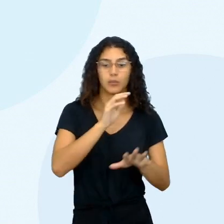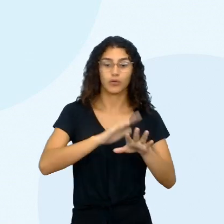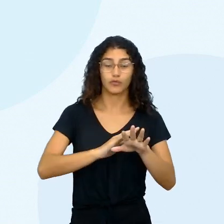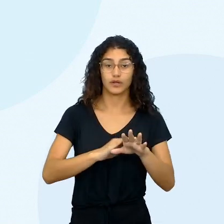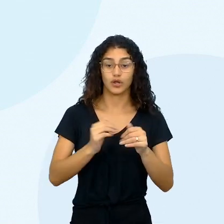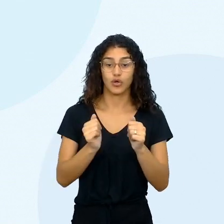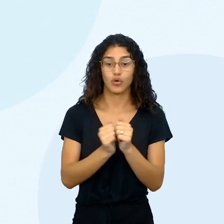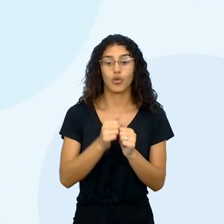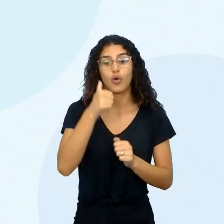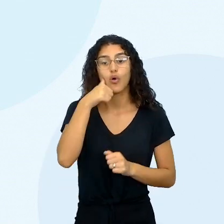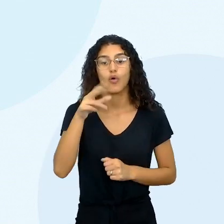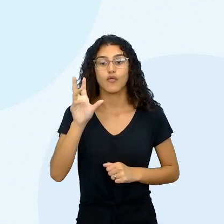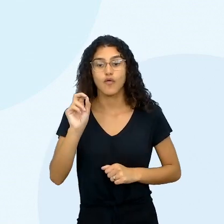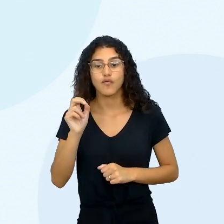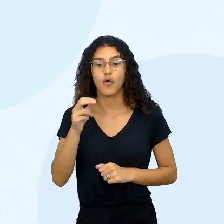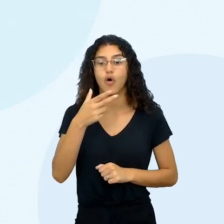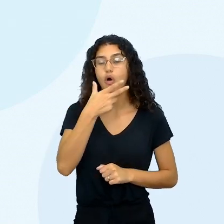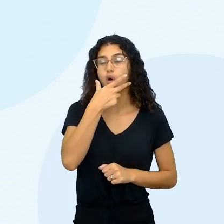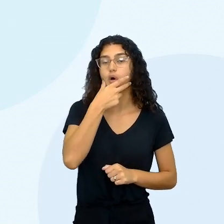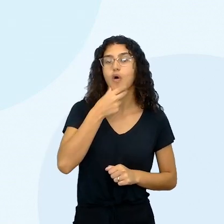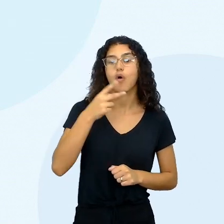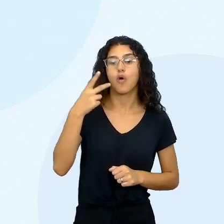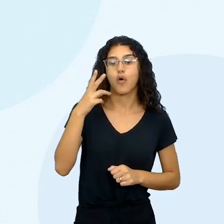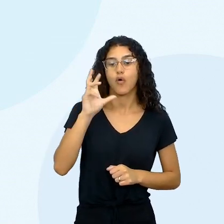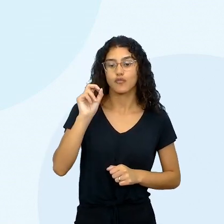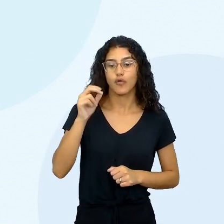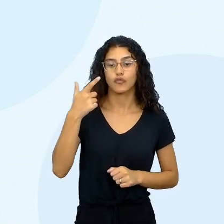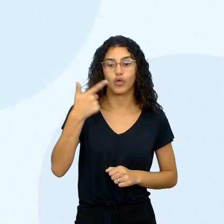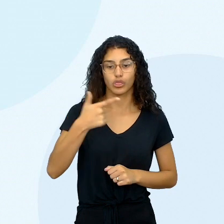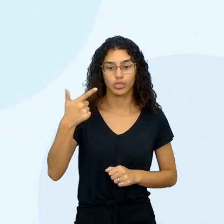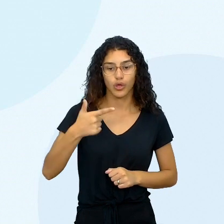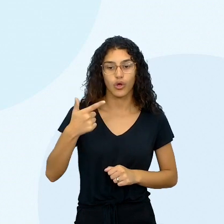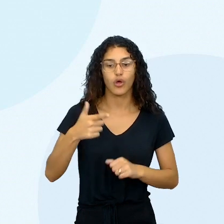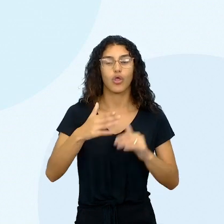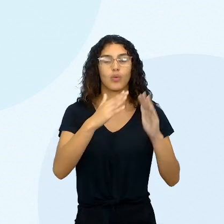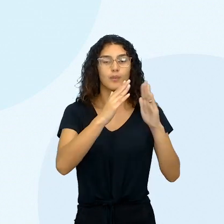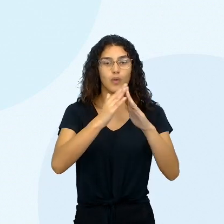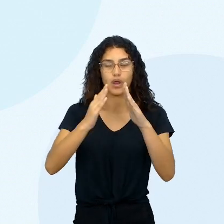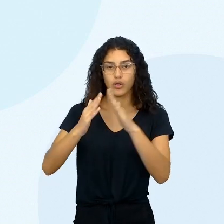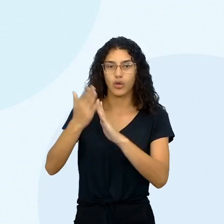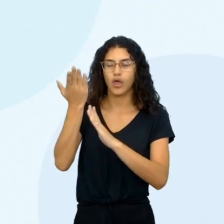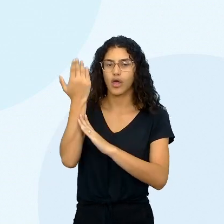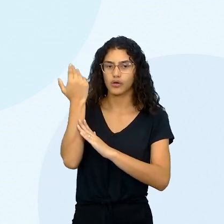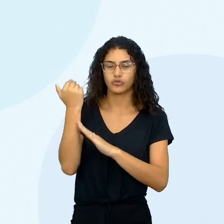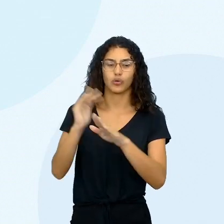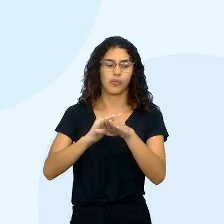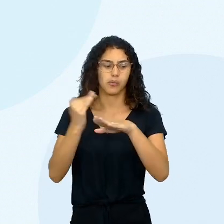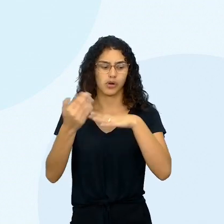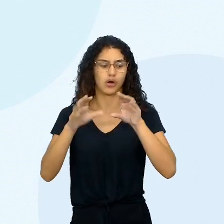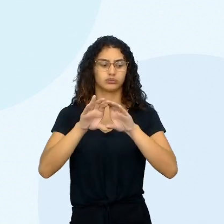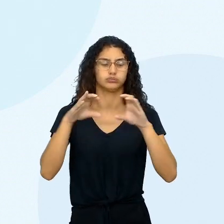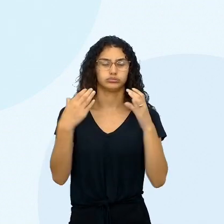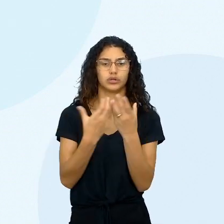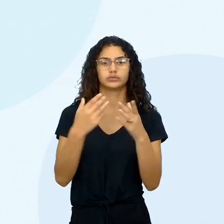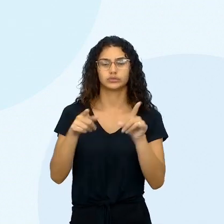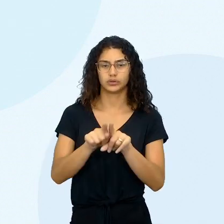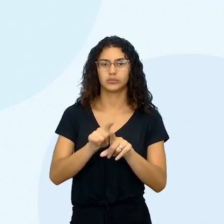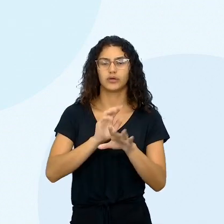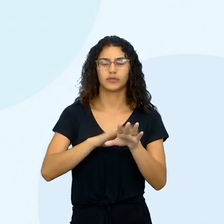os avós, com os bisavós, com moradores mais antigos do seu território, da sua comunidade, né? Dá